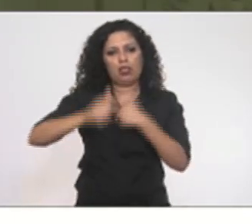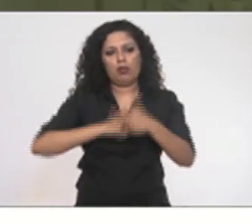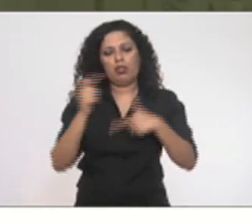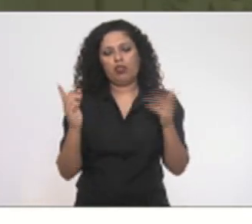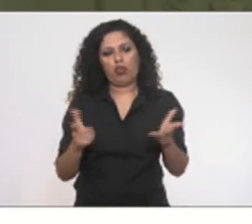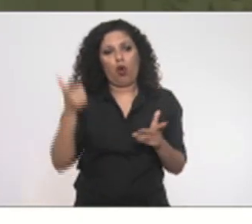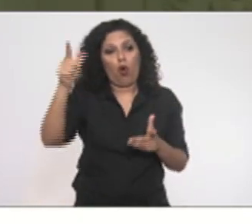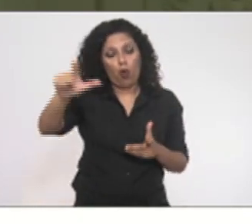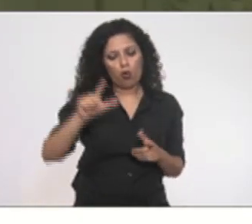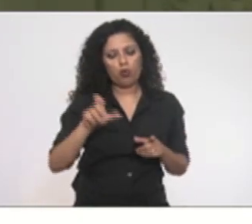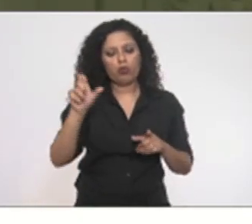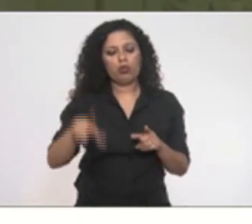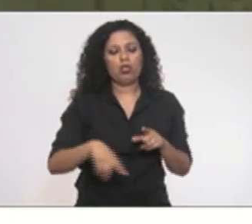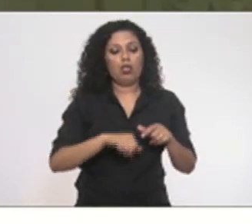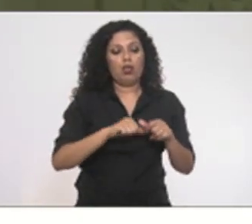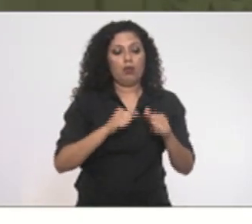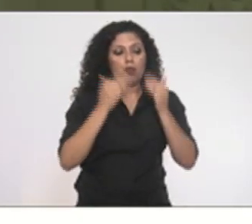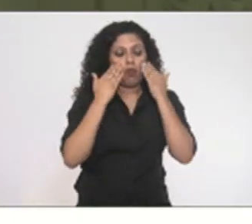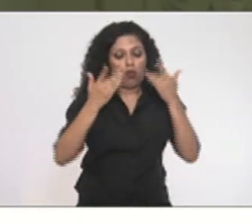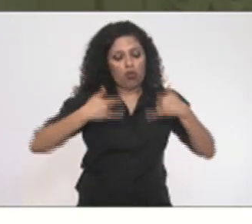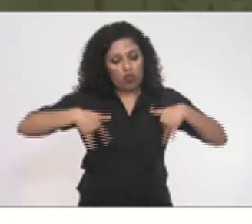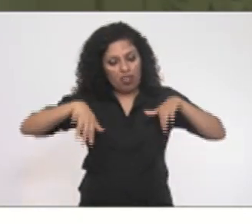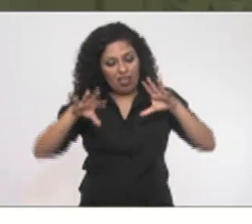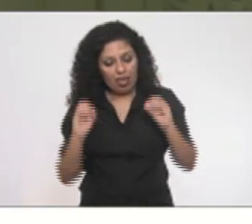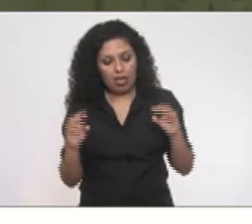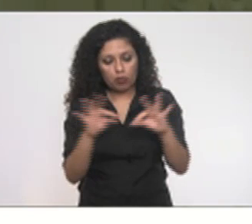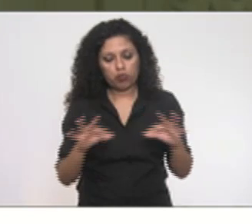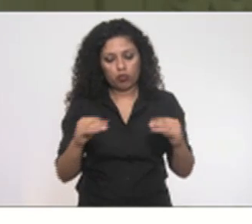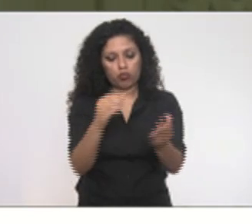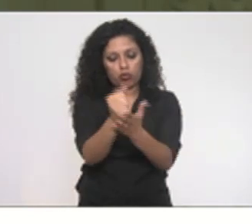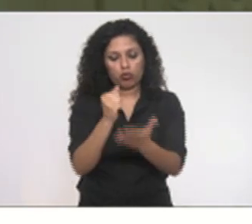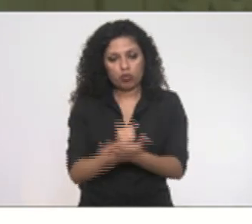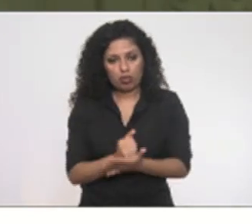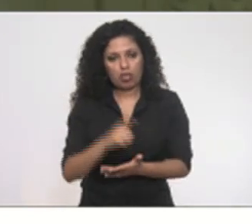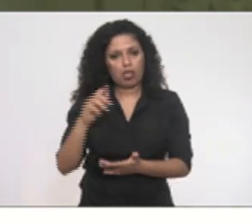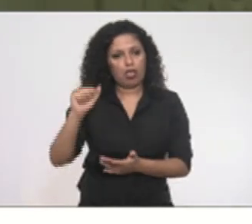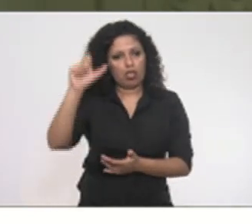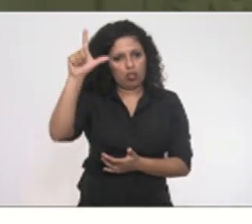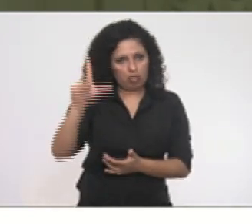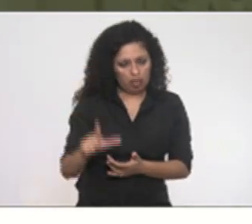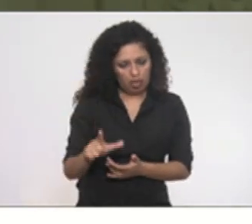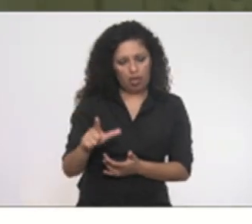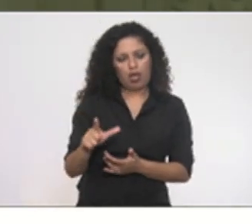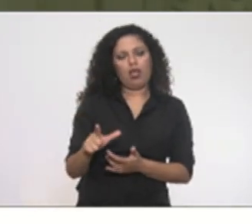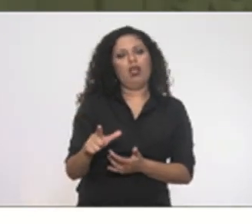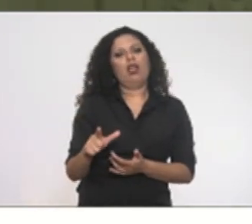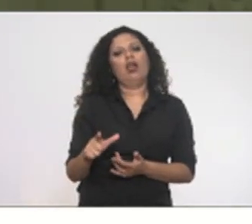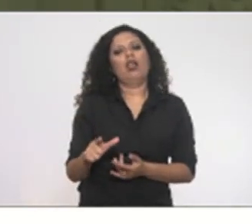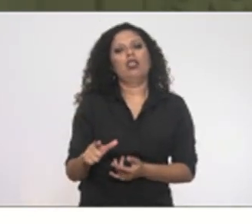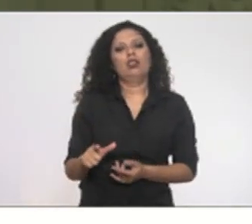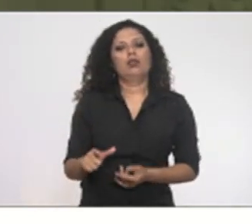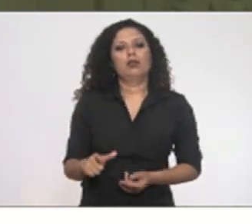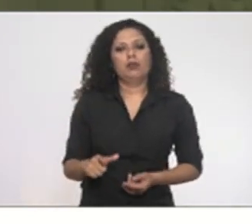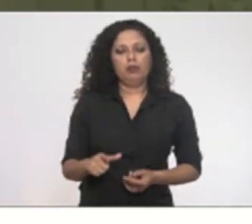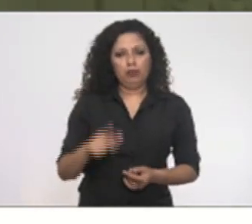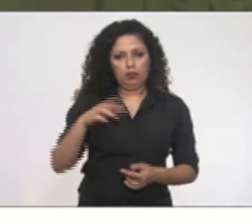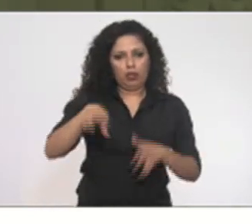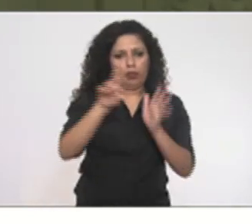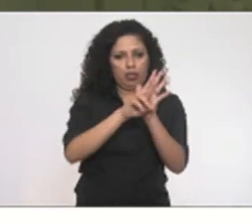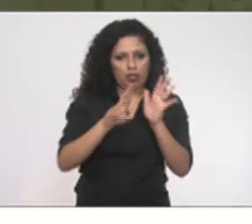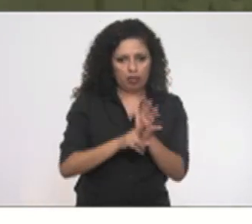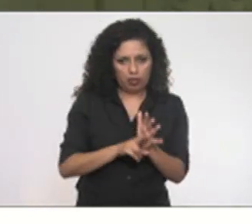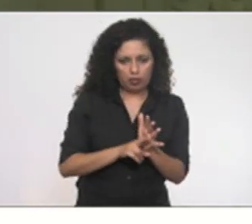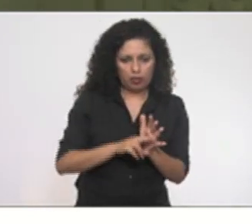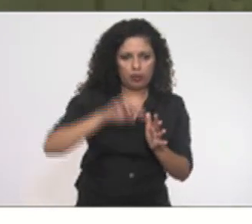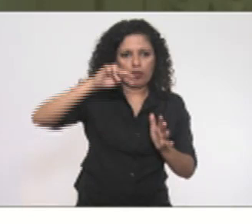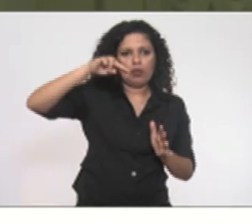O outro seria promover a transparência do teor dos contratos de compra e venda de gás natural para o atendimento ao mercado cativo. Isso foi uma resolução já editada pela